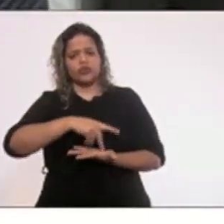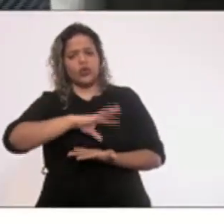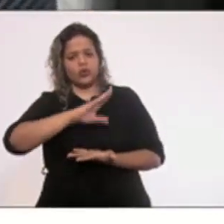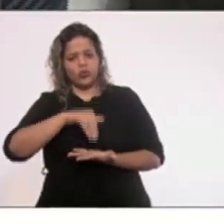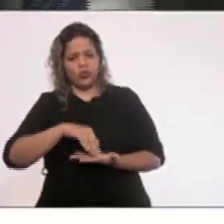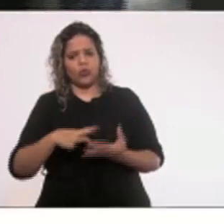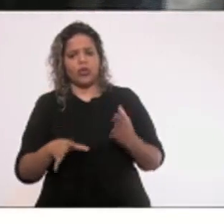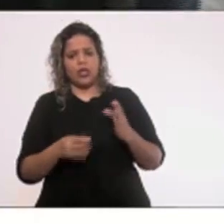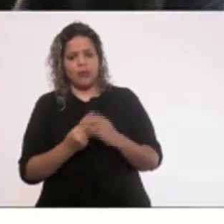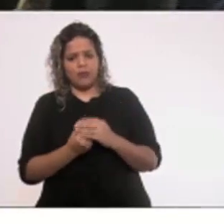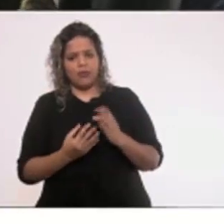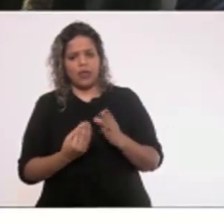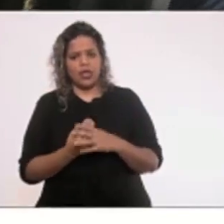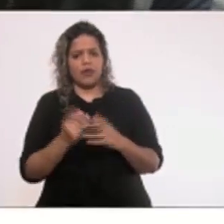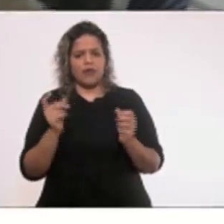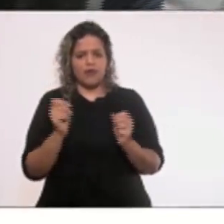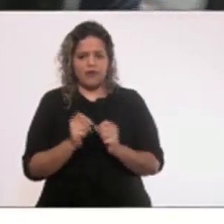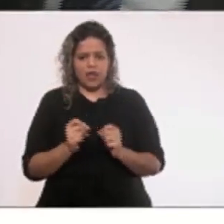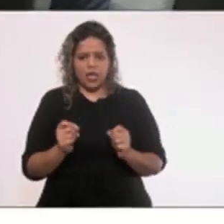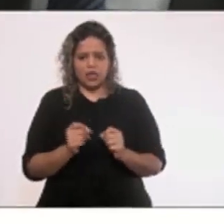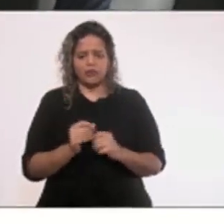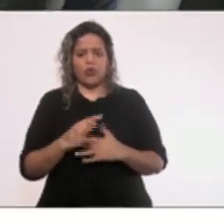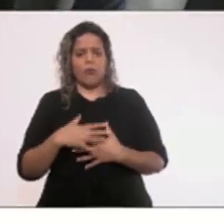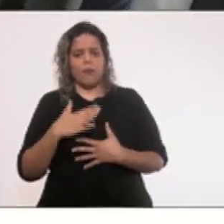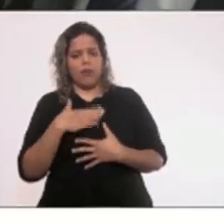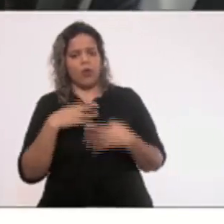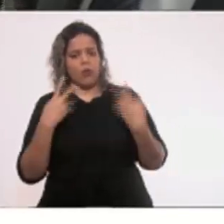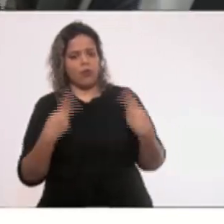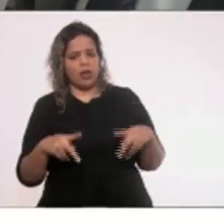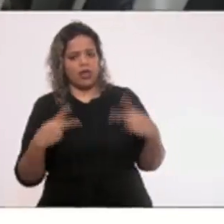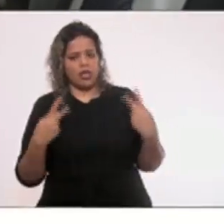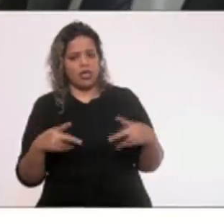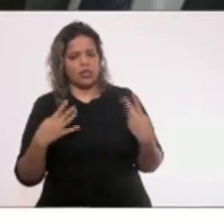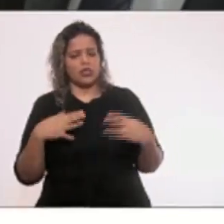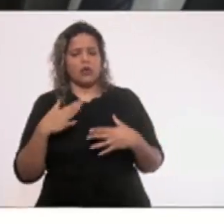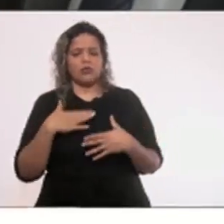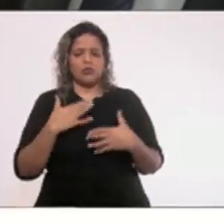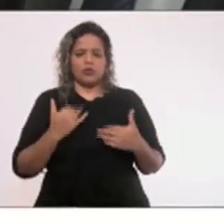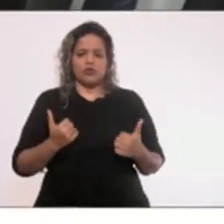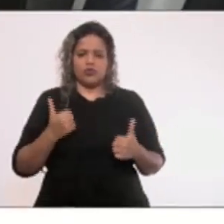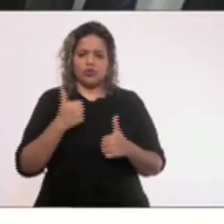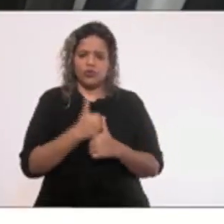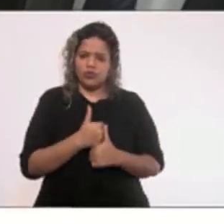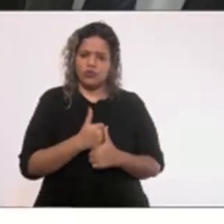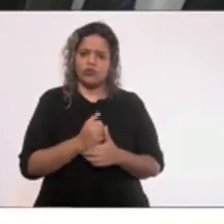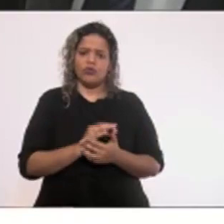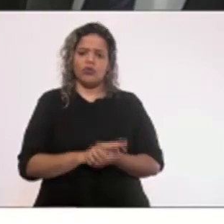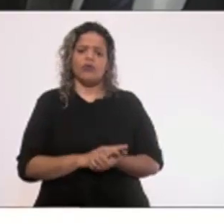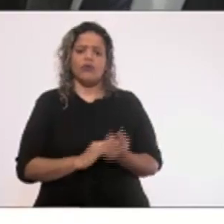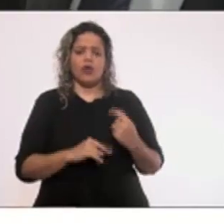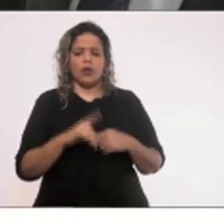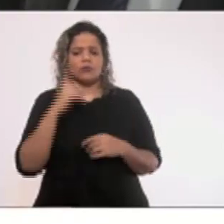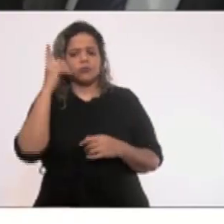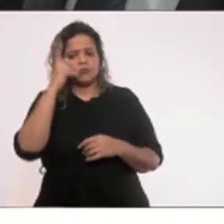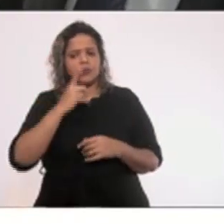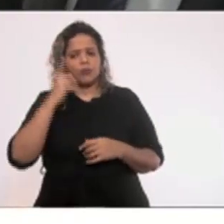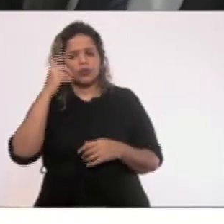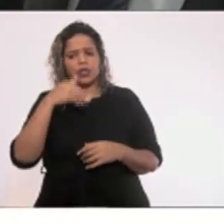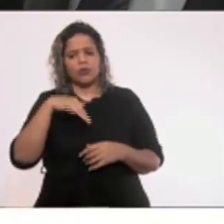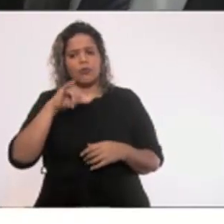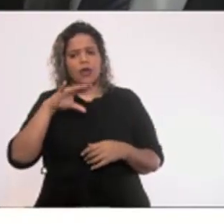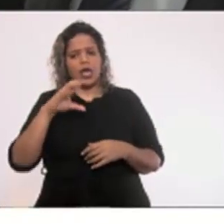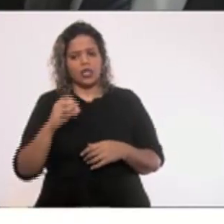emendas feitas, o meu parecer, o substitutivo do deputado